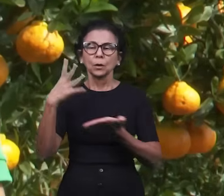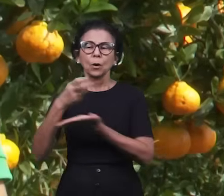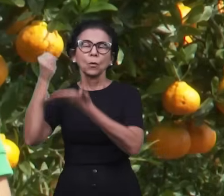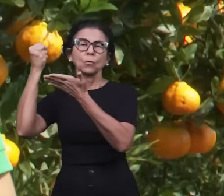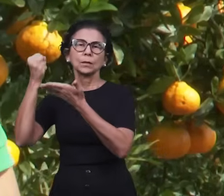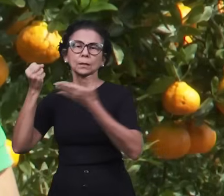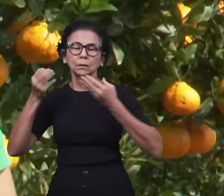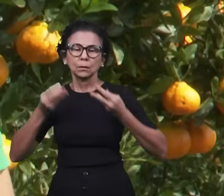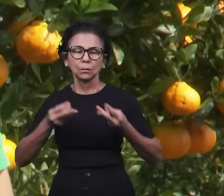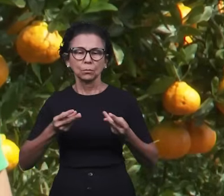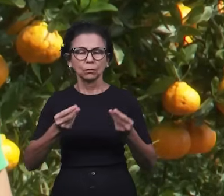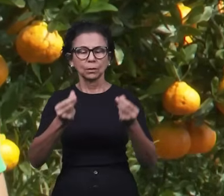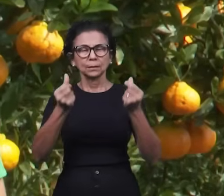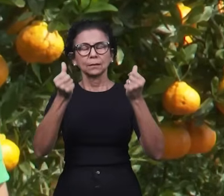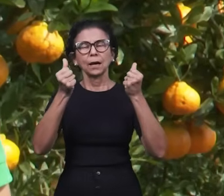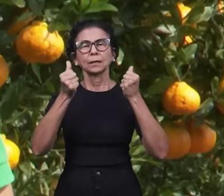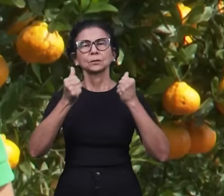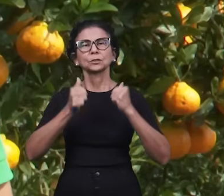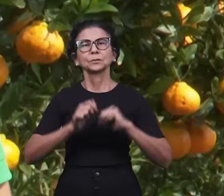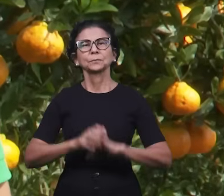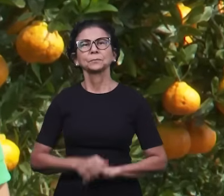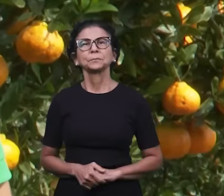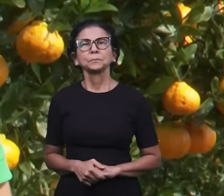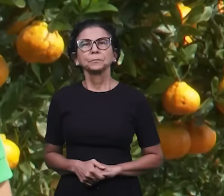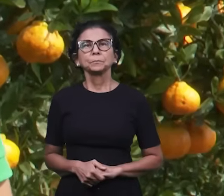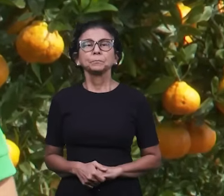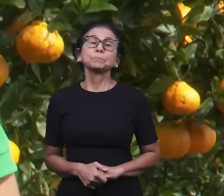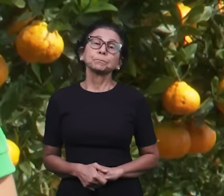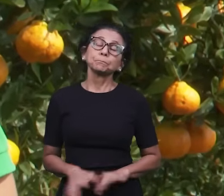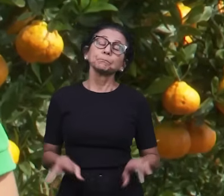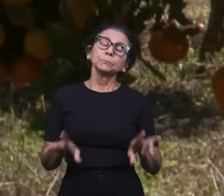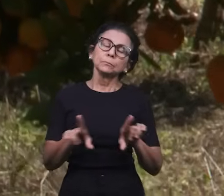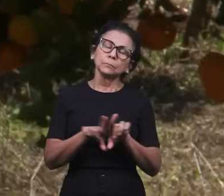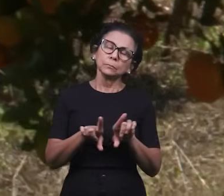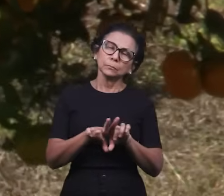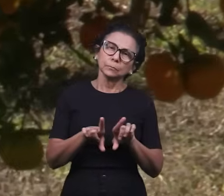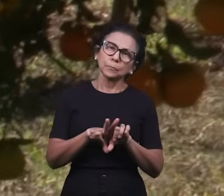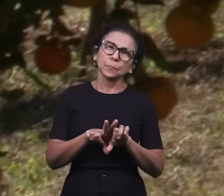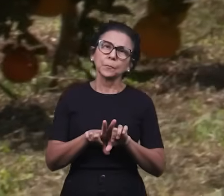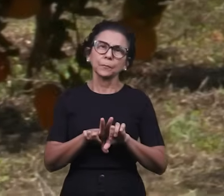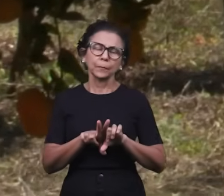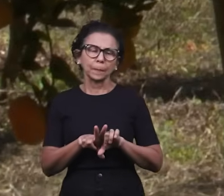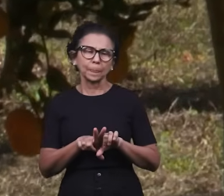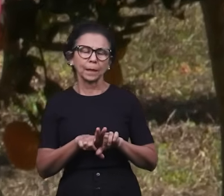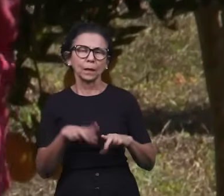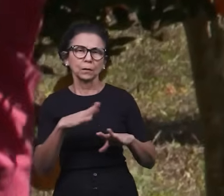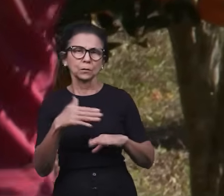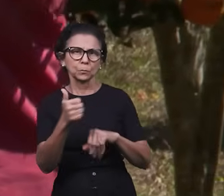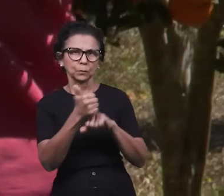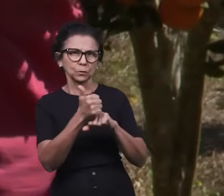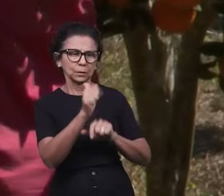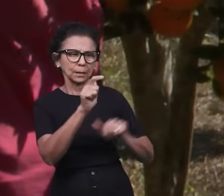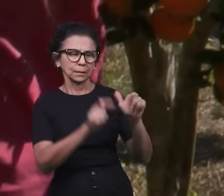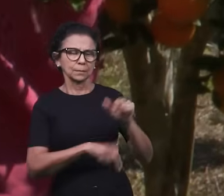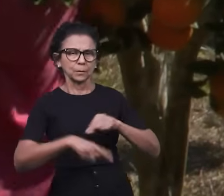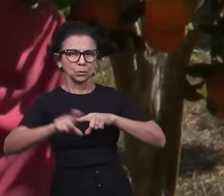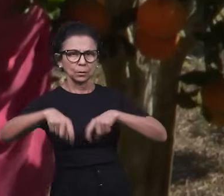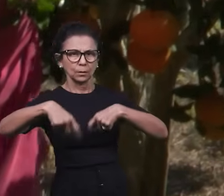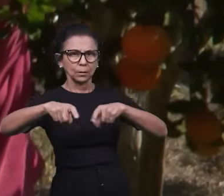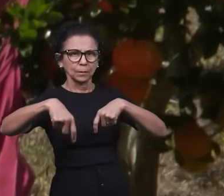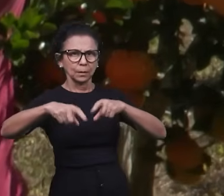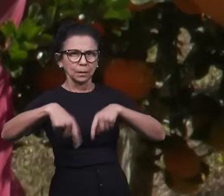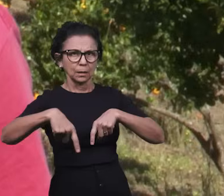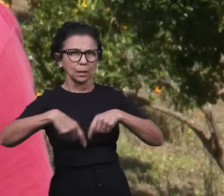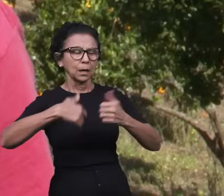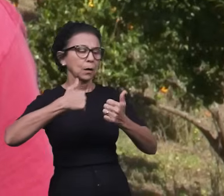adequada orientação técnica e sempre tentando buscar os melhores resultados. Uma realidade que se confirma na propriedade do